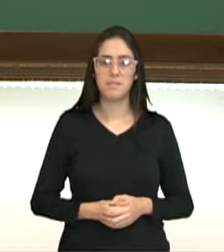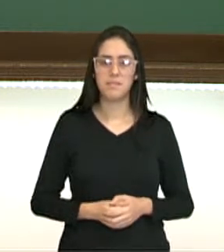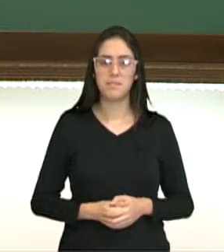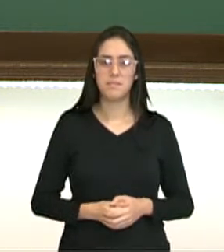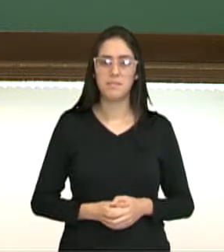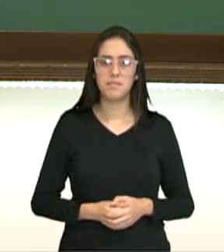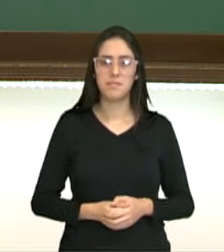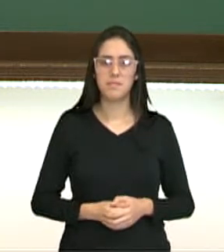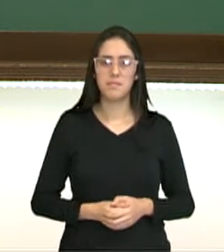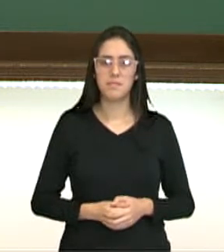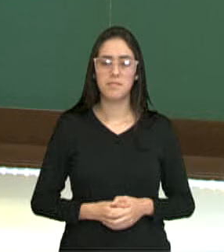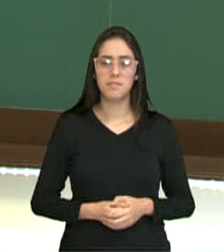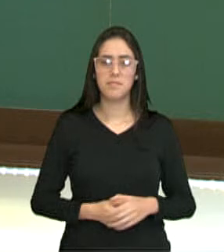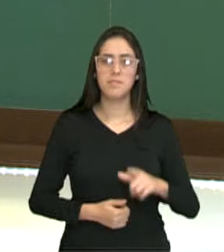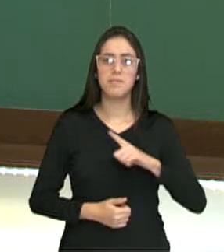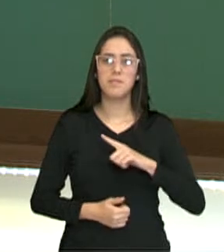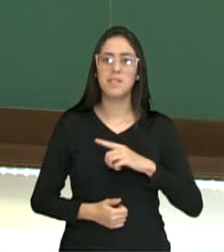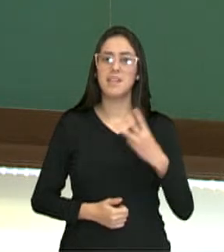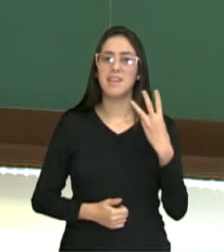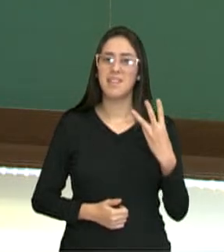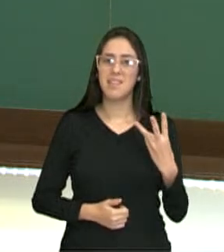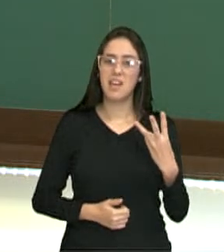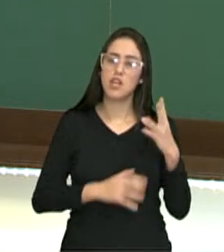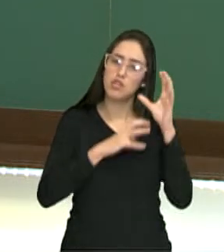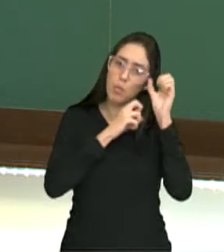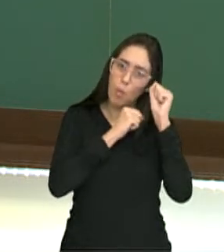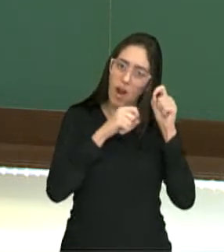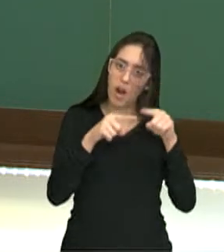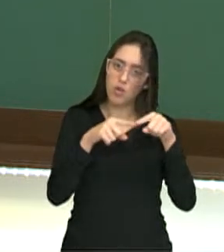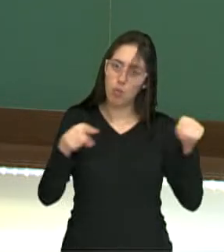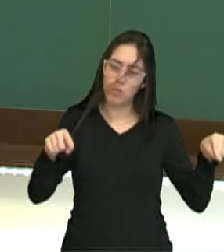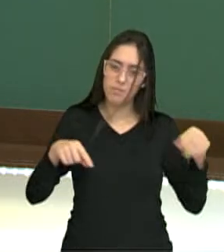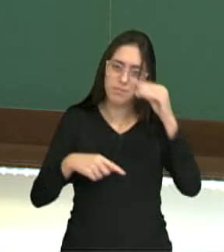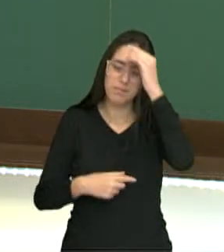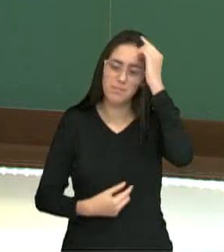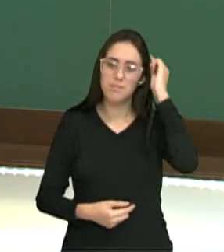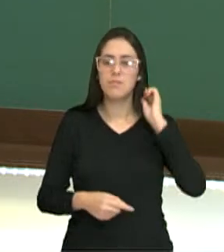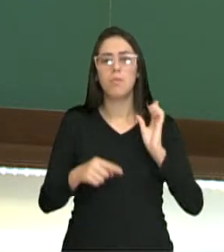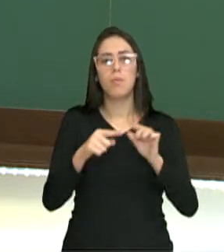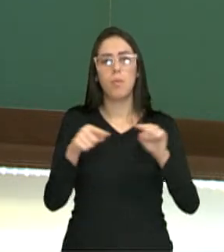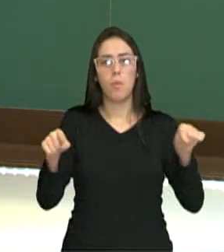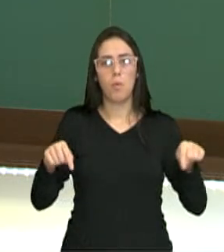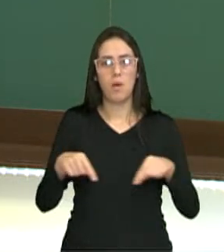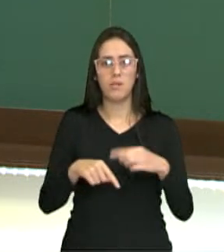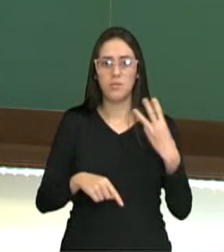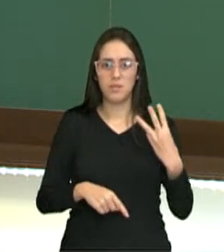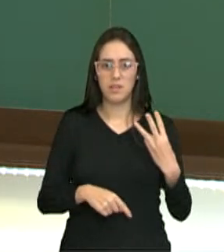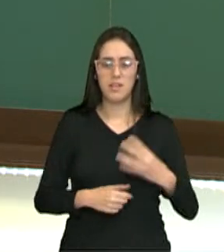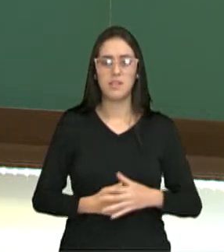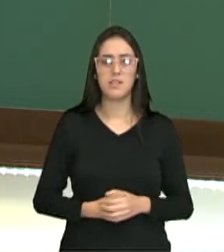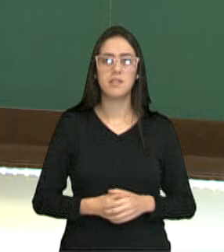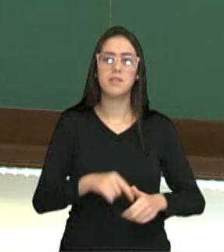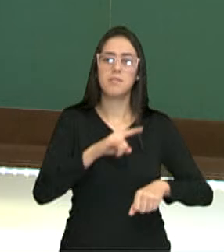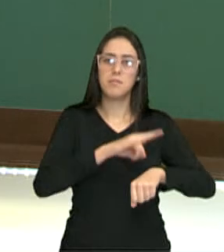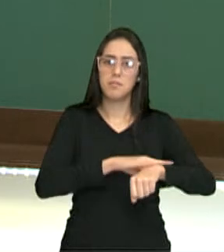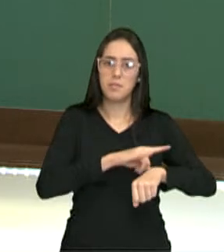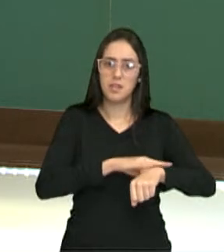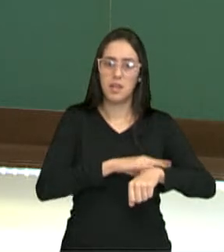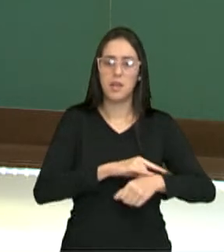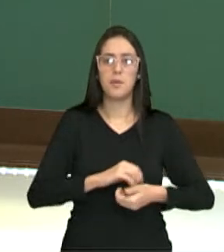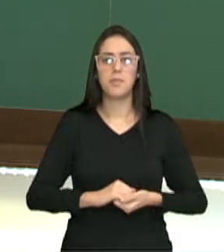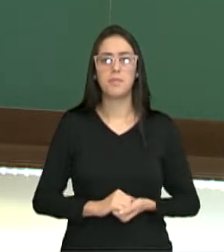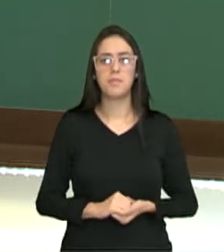que seriam aqui 3 quartos, um banho, um banheiro, e o preço aqui, ó, del alquiler e